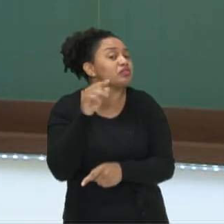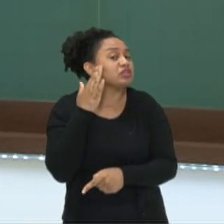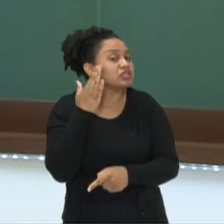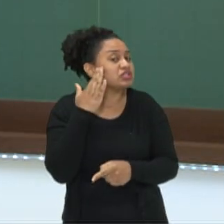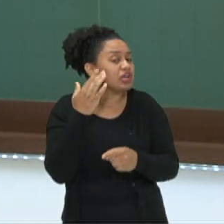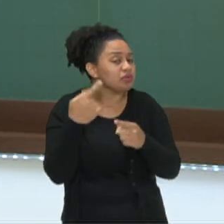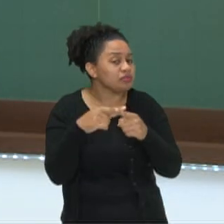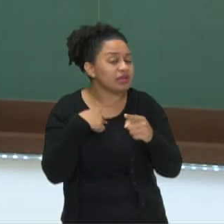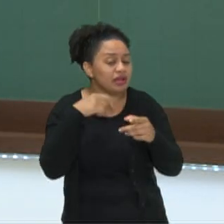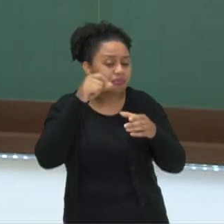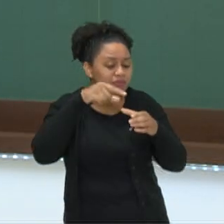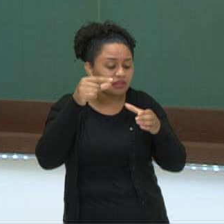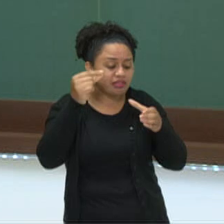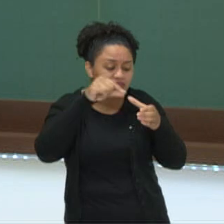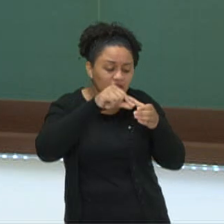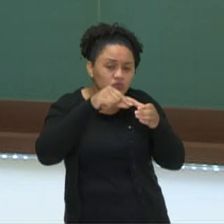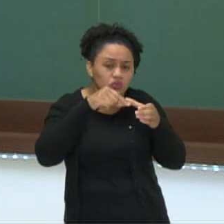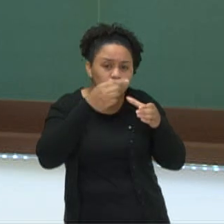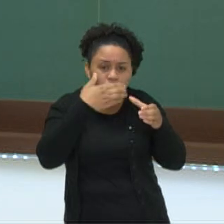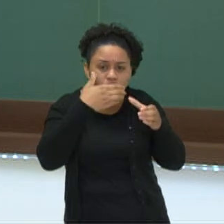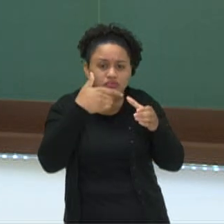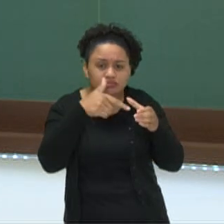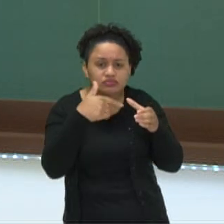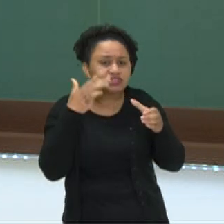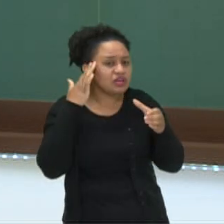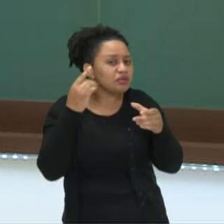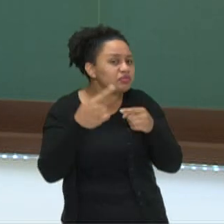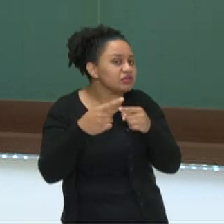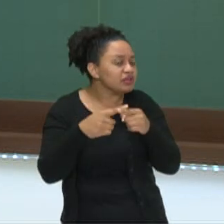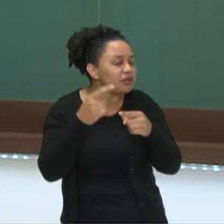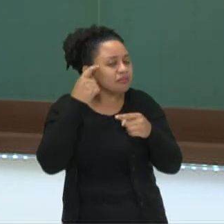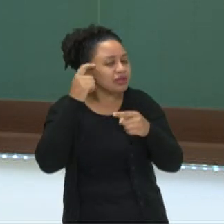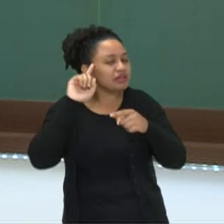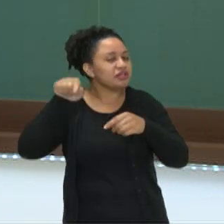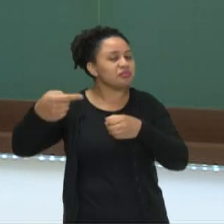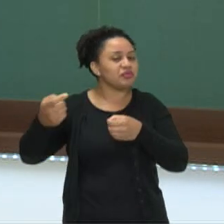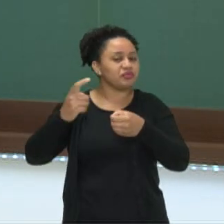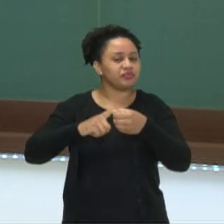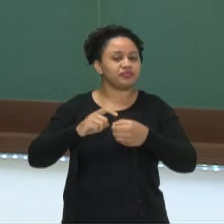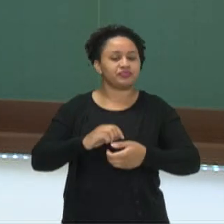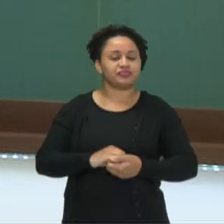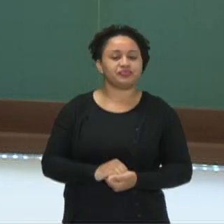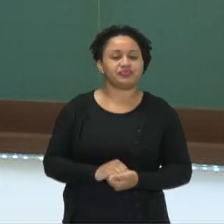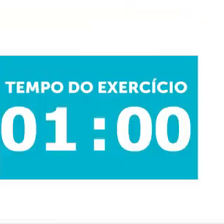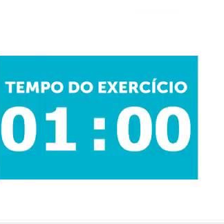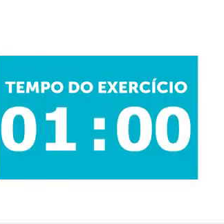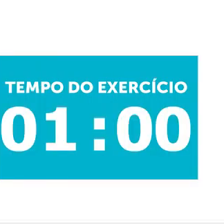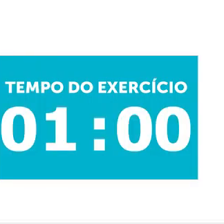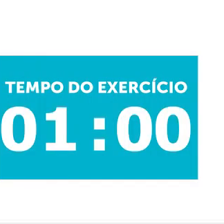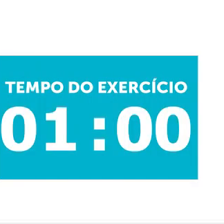as sementes se encontram dentro do fruto? Pensa um pouquinho e a gente já volta a falar sobre isso. Até já!